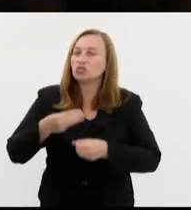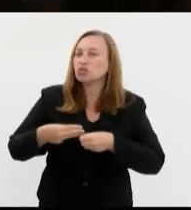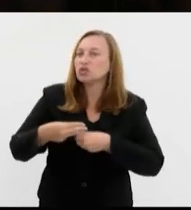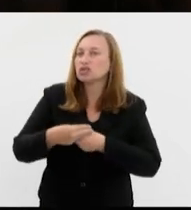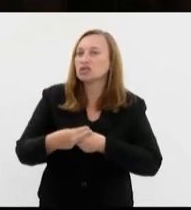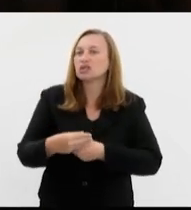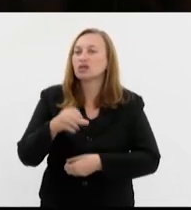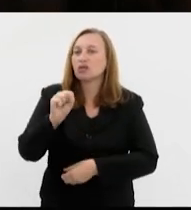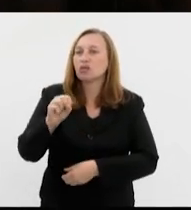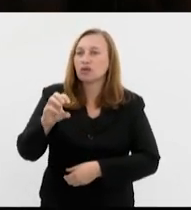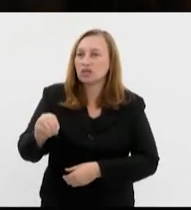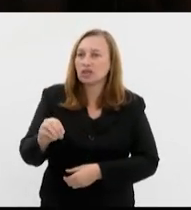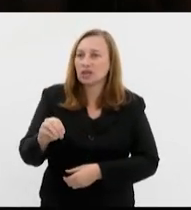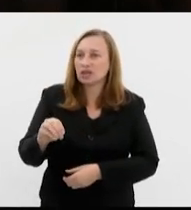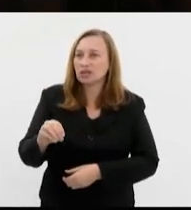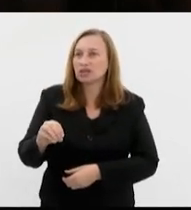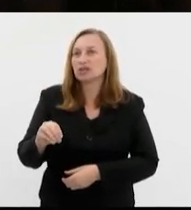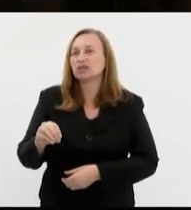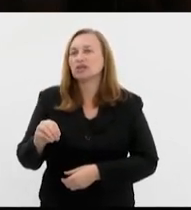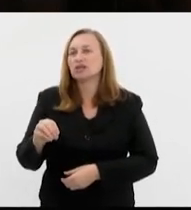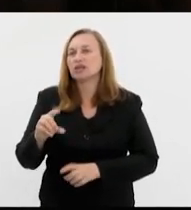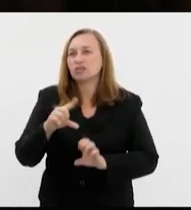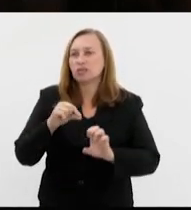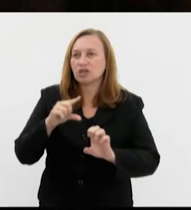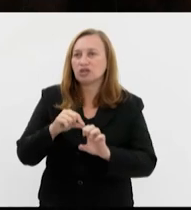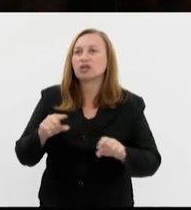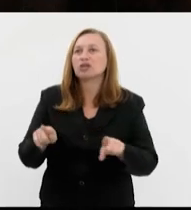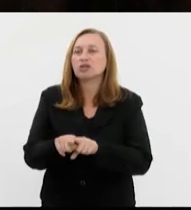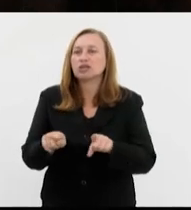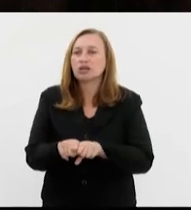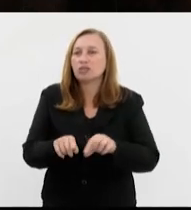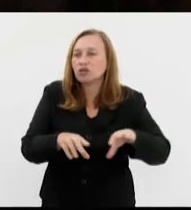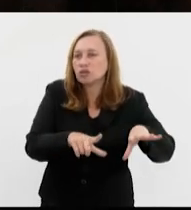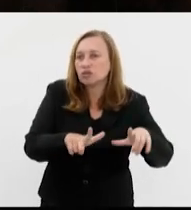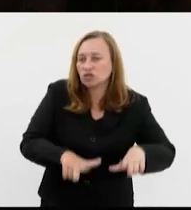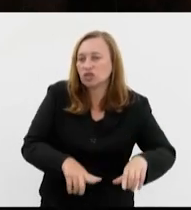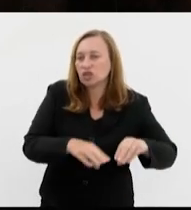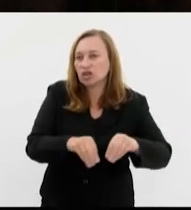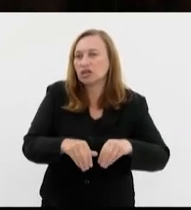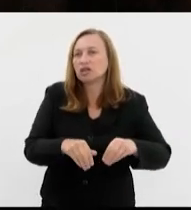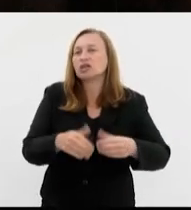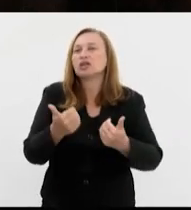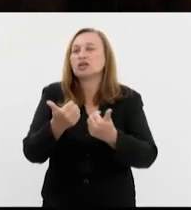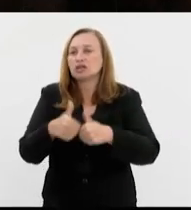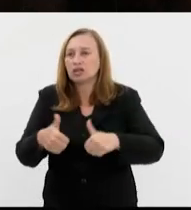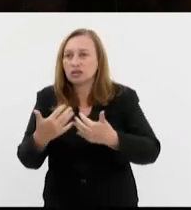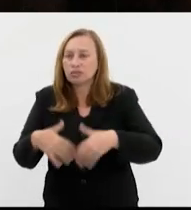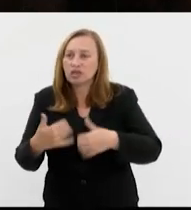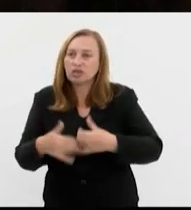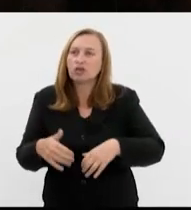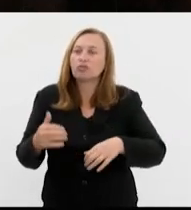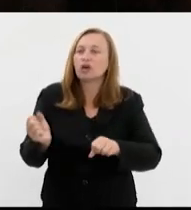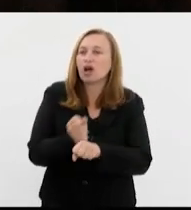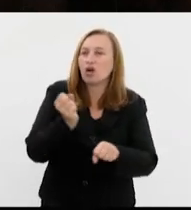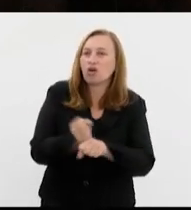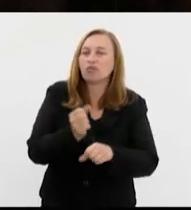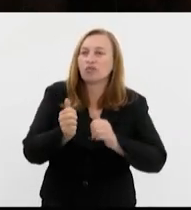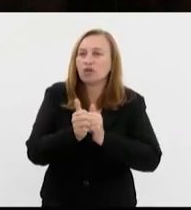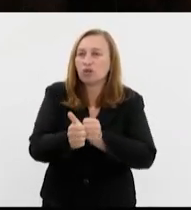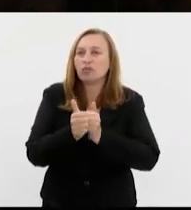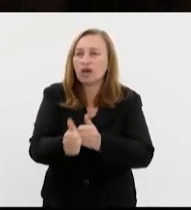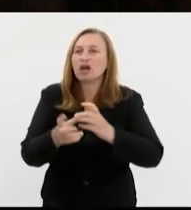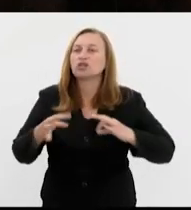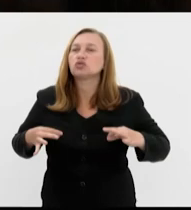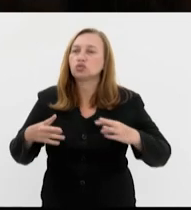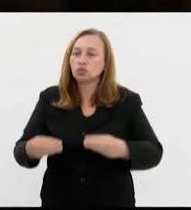de 80 empreendimentos e, além dos terrenos de Petrópolis, das obras em Petrópolis, a gente vai acompanhar tudo isso e